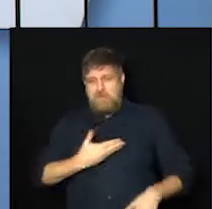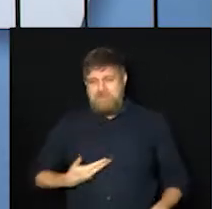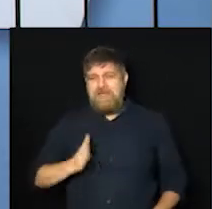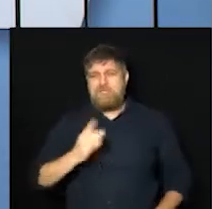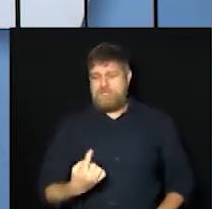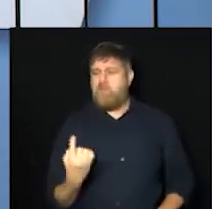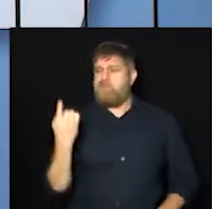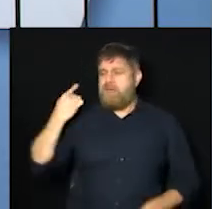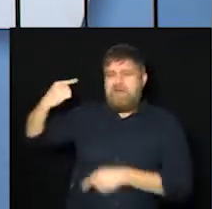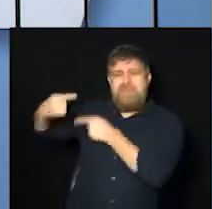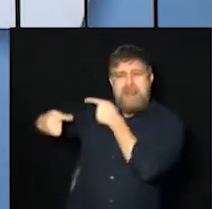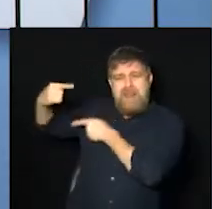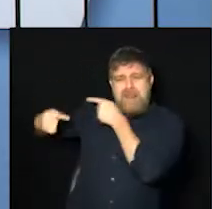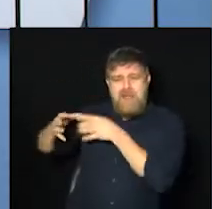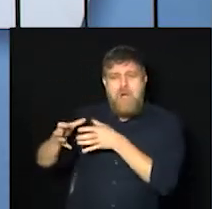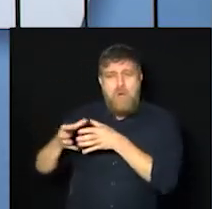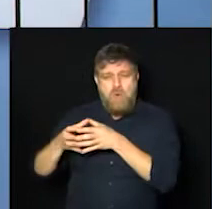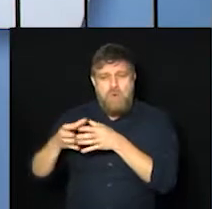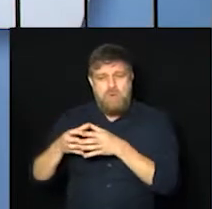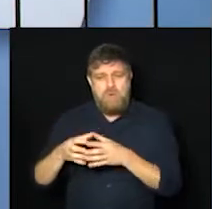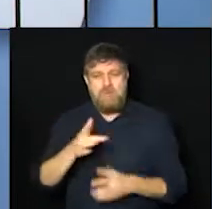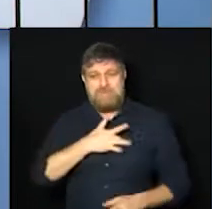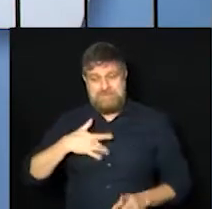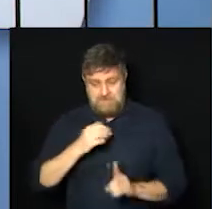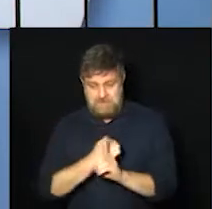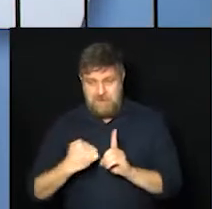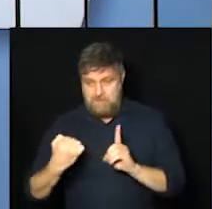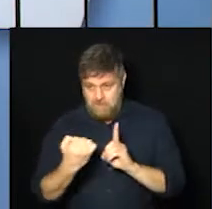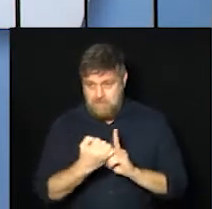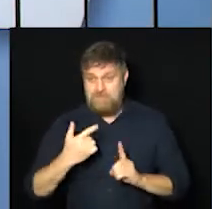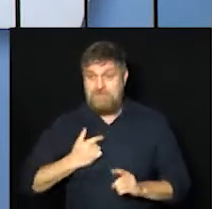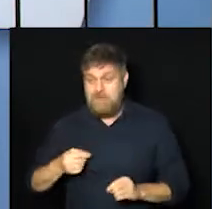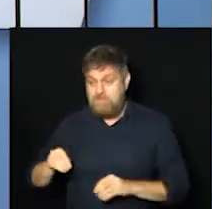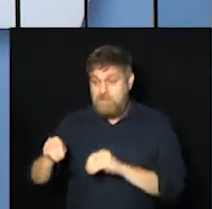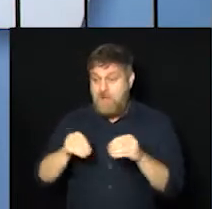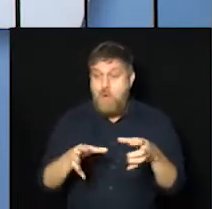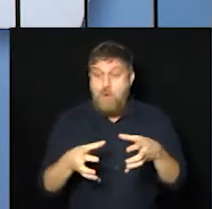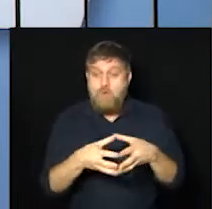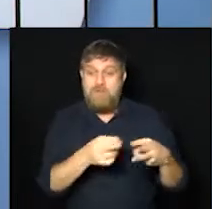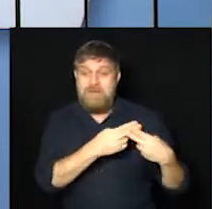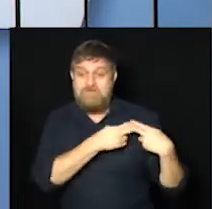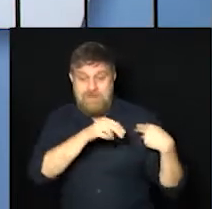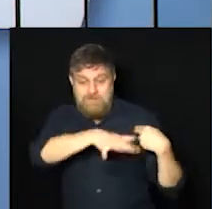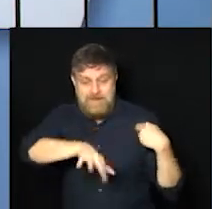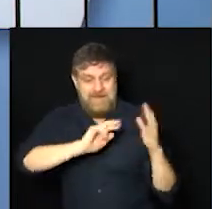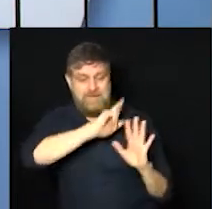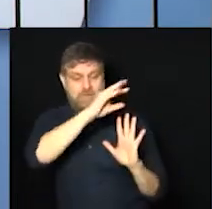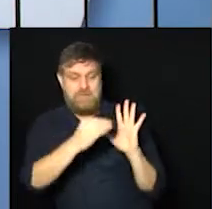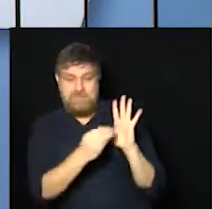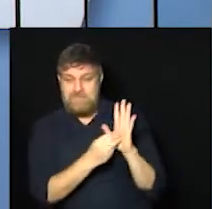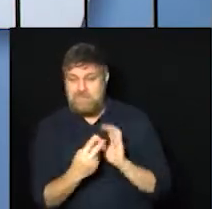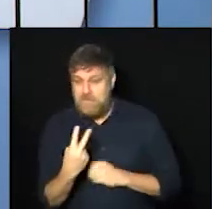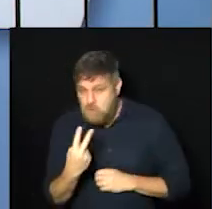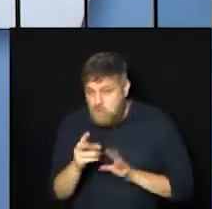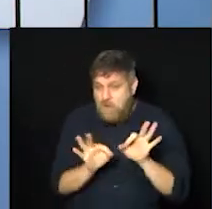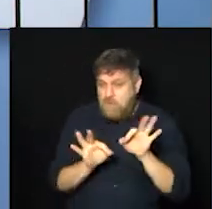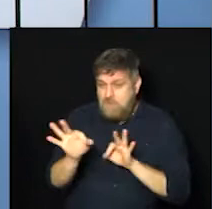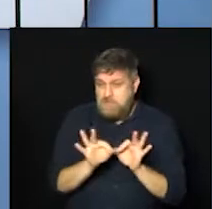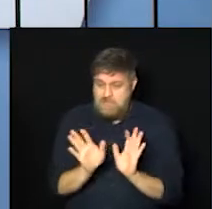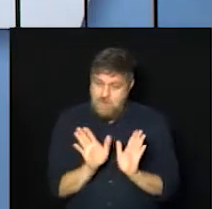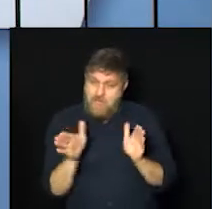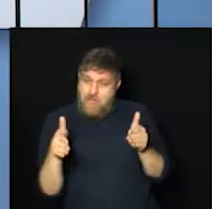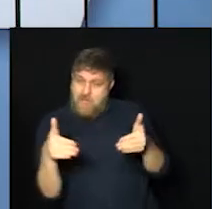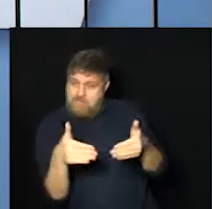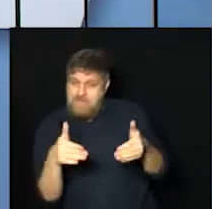foi debatido pela Comissão de Política Social e Saúde, agora será debatido pela Comissão de Meio Ambiente. Dois projetos que dizem respeito